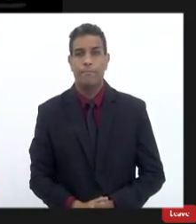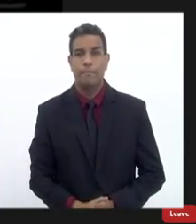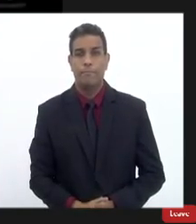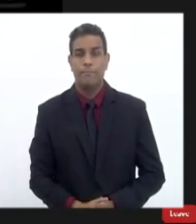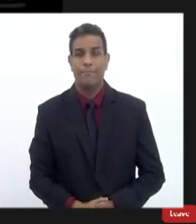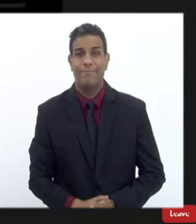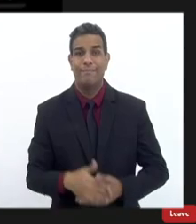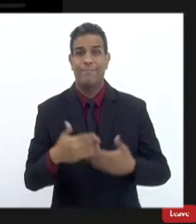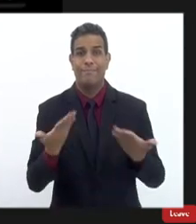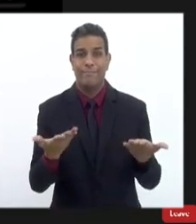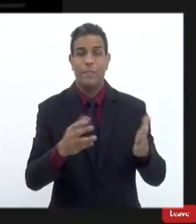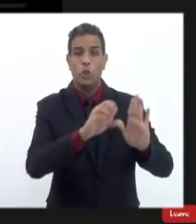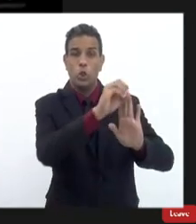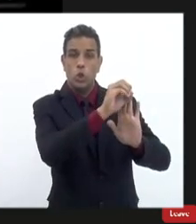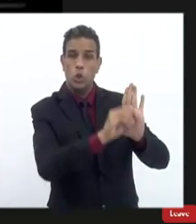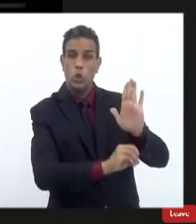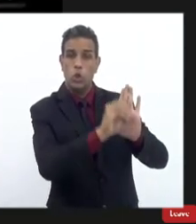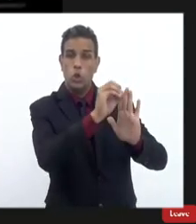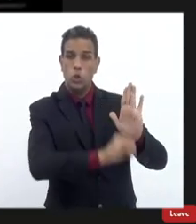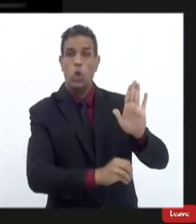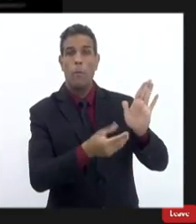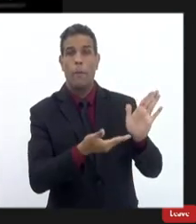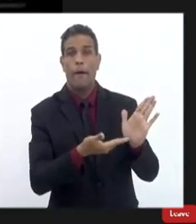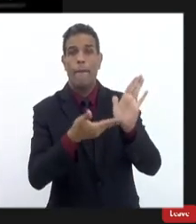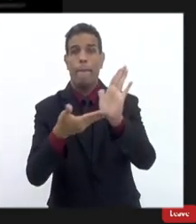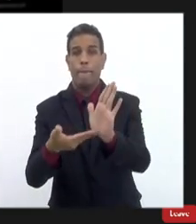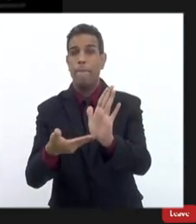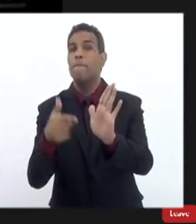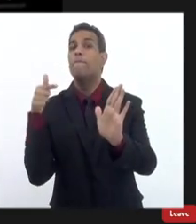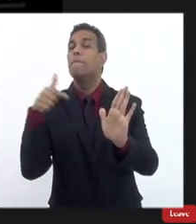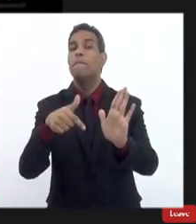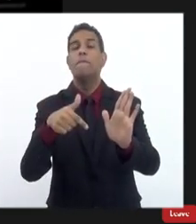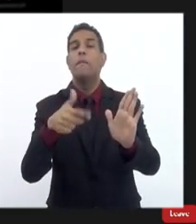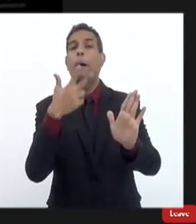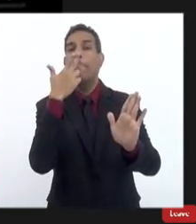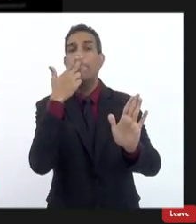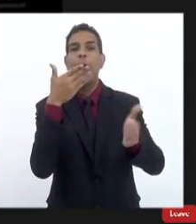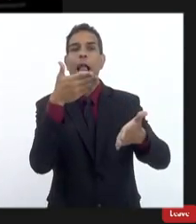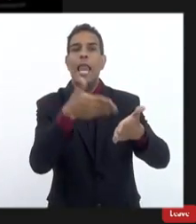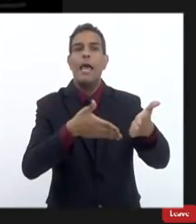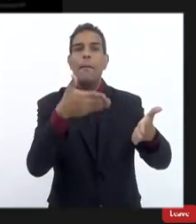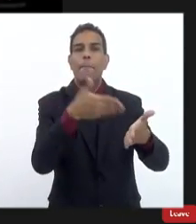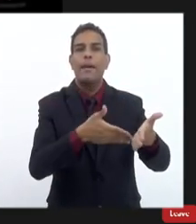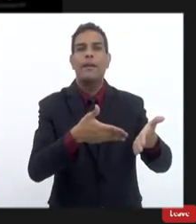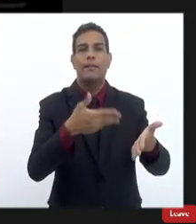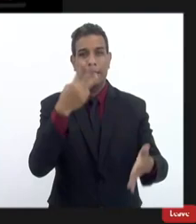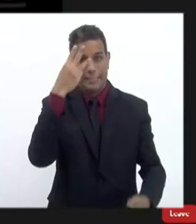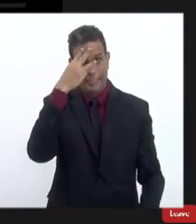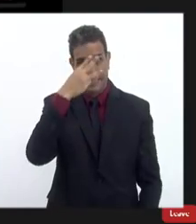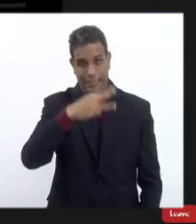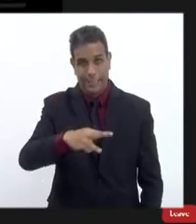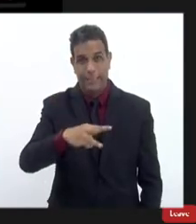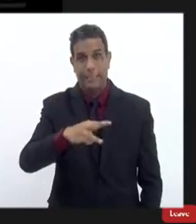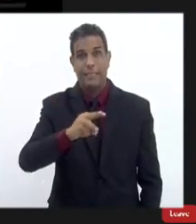essa circular, esse ofício que foi encaminhado, limita que até 3 dias